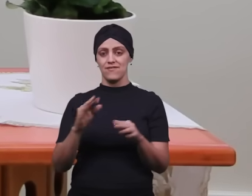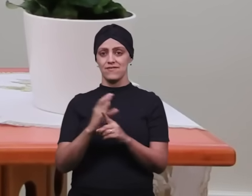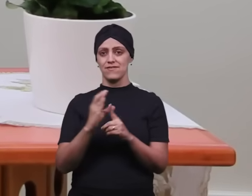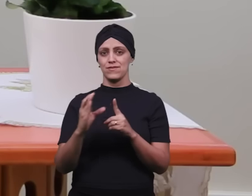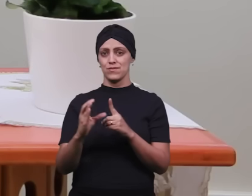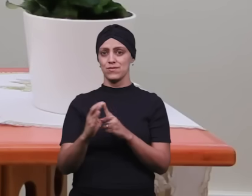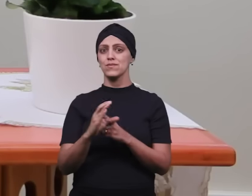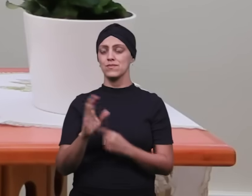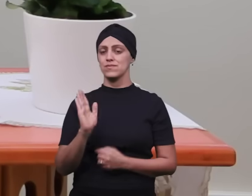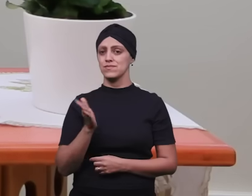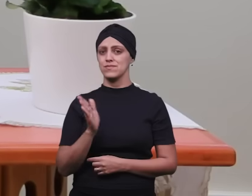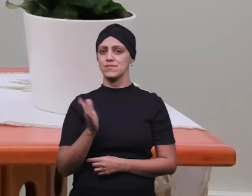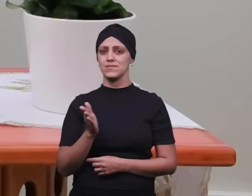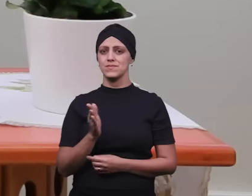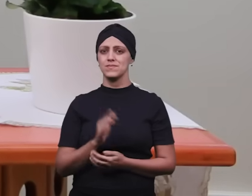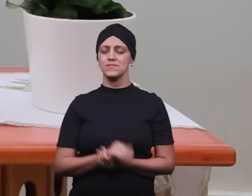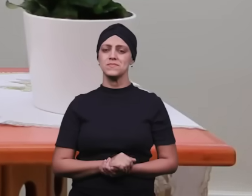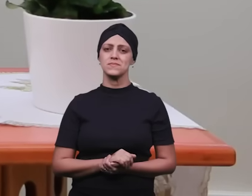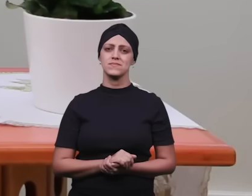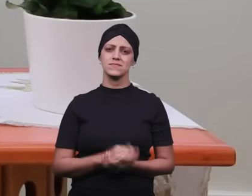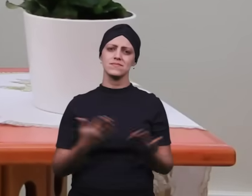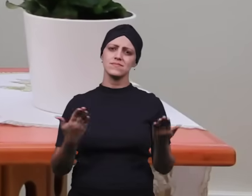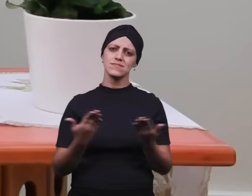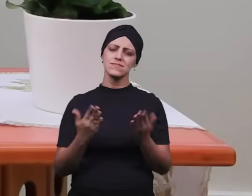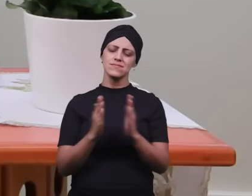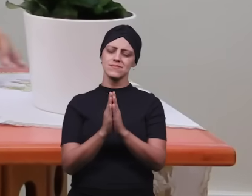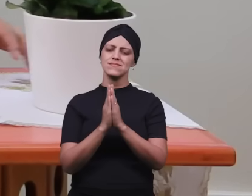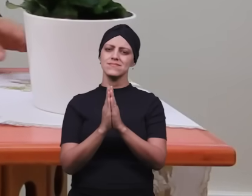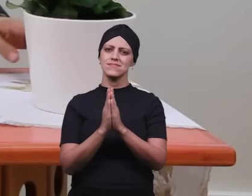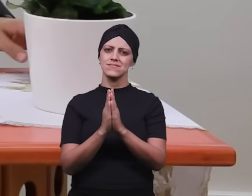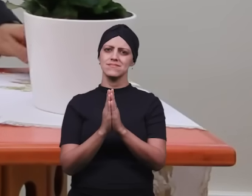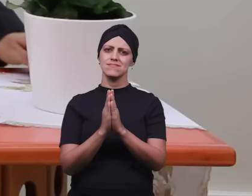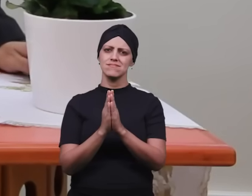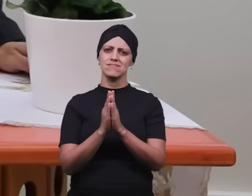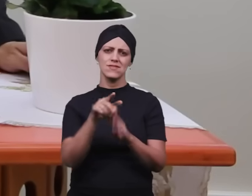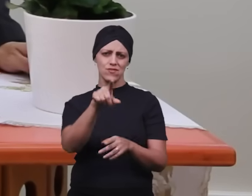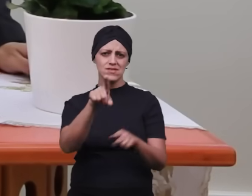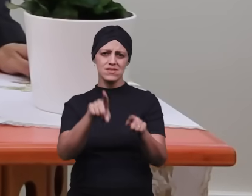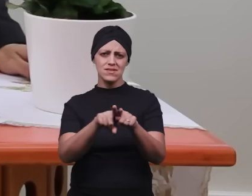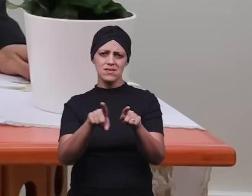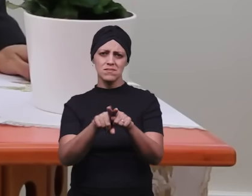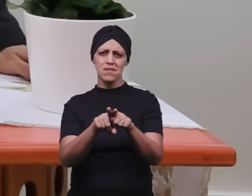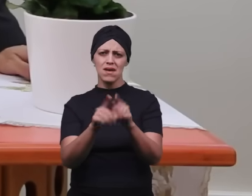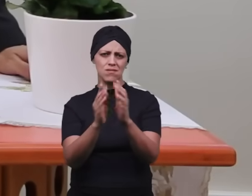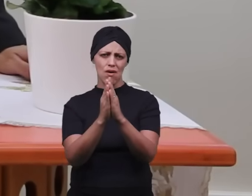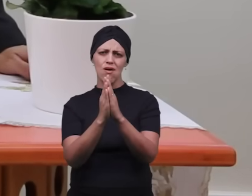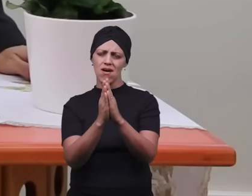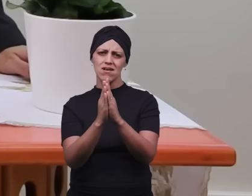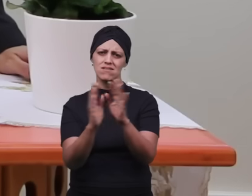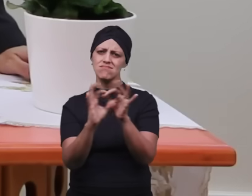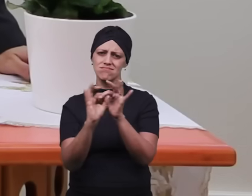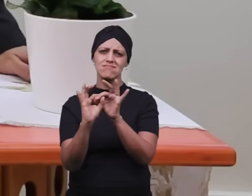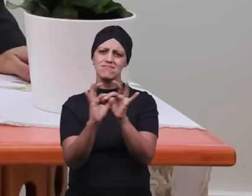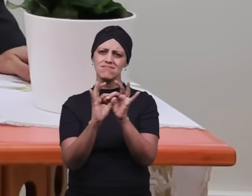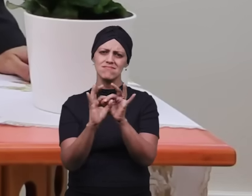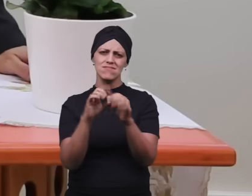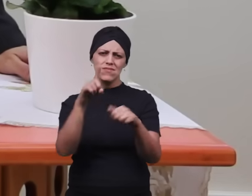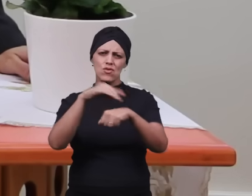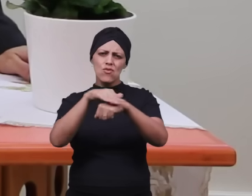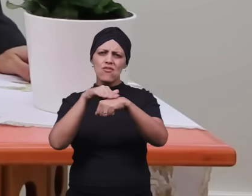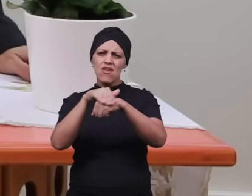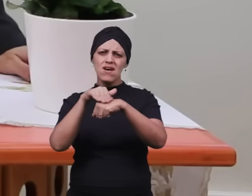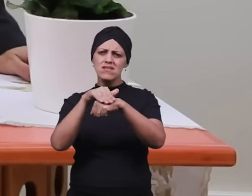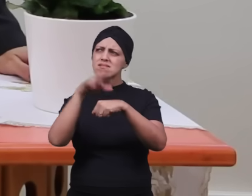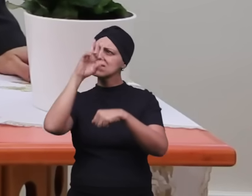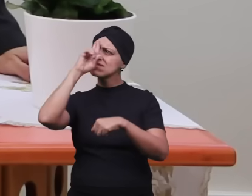final do nosso culto. Nós vamos nesse momento fazer uma oração. Você também pode dobrar sua fronte diante de Deus. Fale